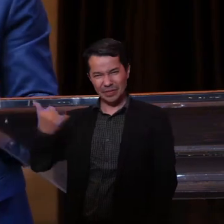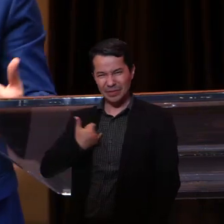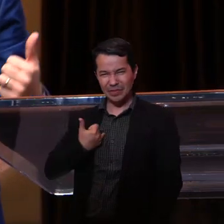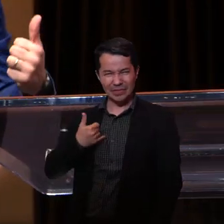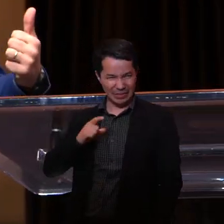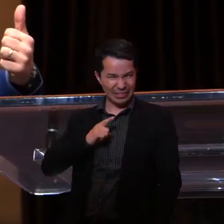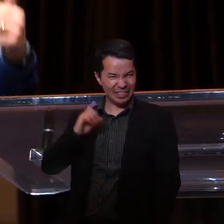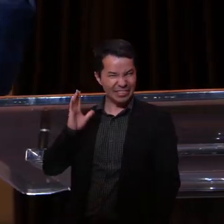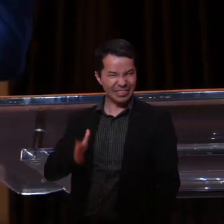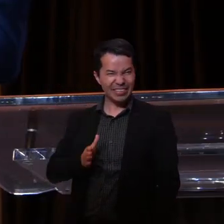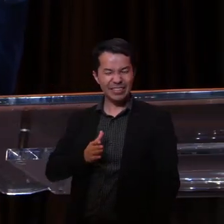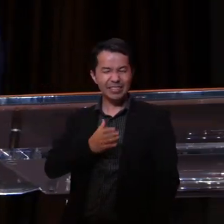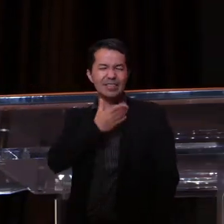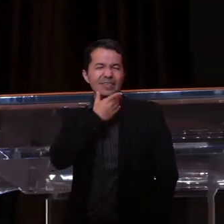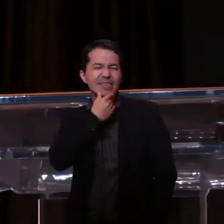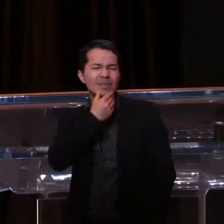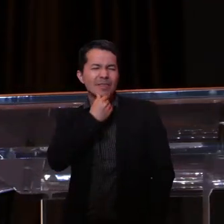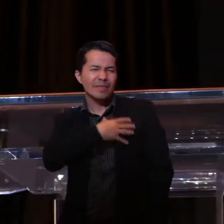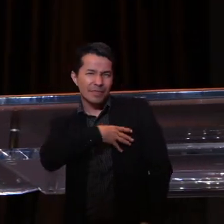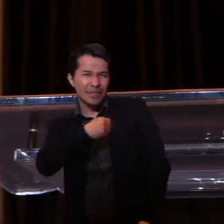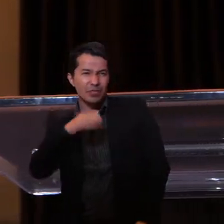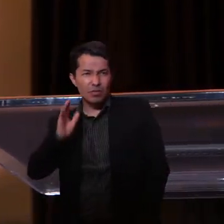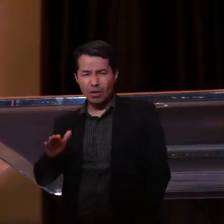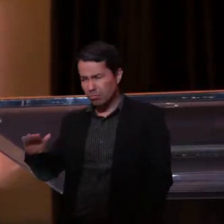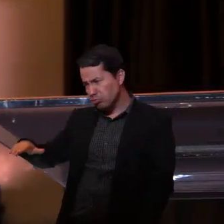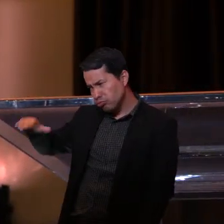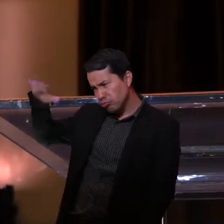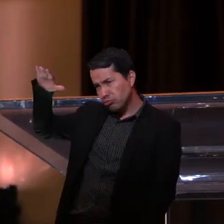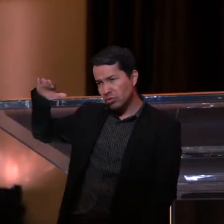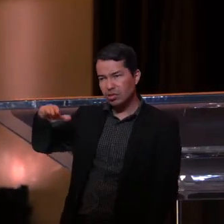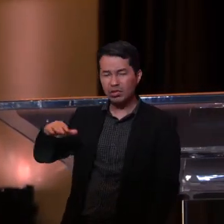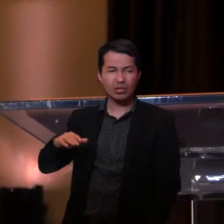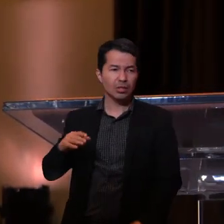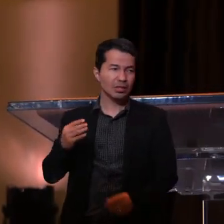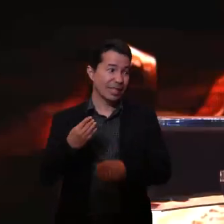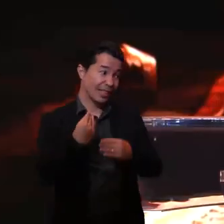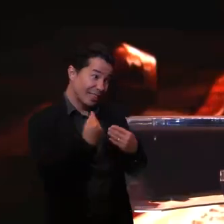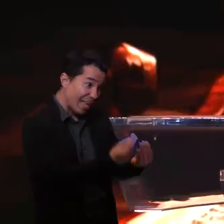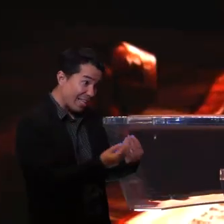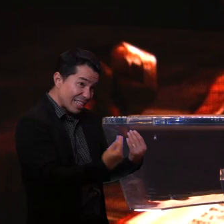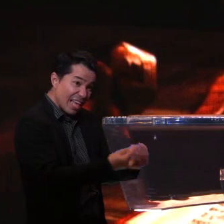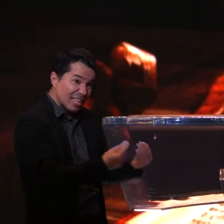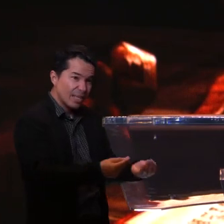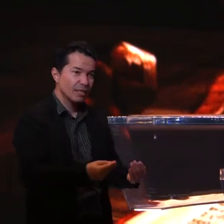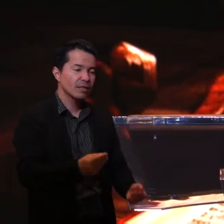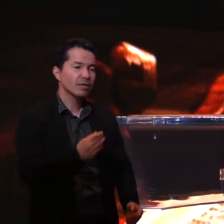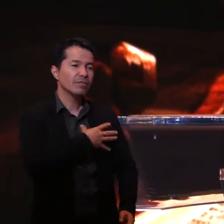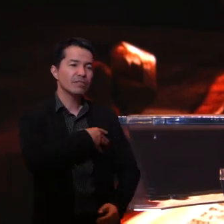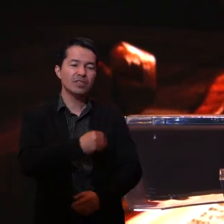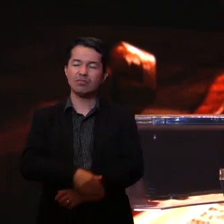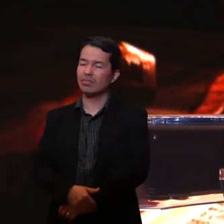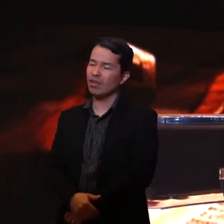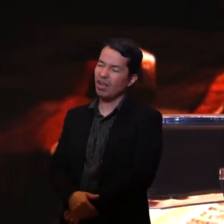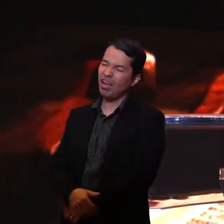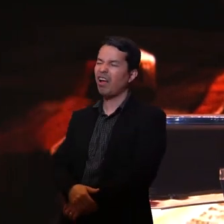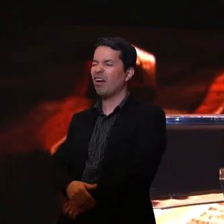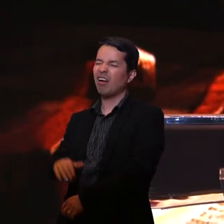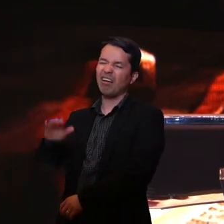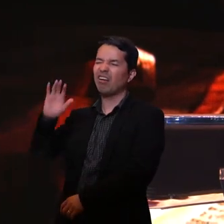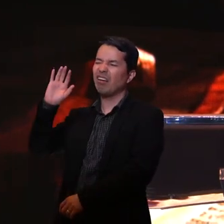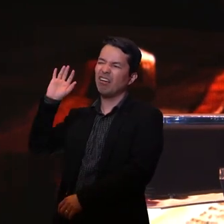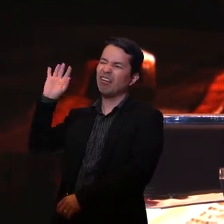ele havia trazido presentes, o filho não quis o atender.